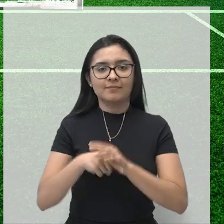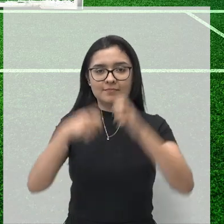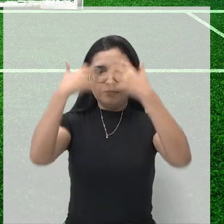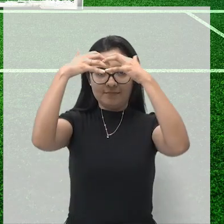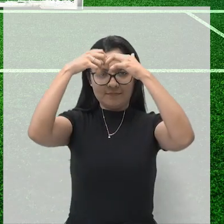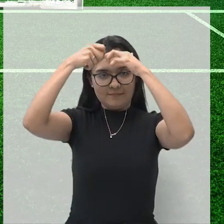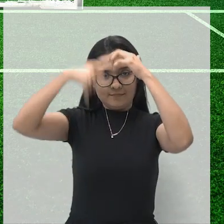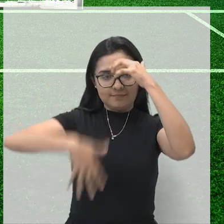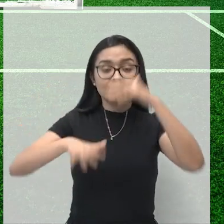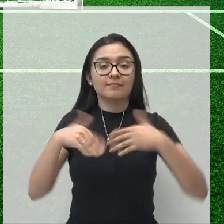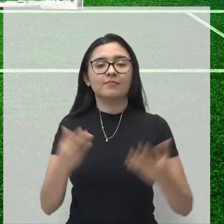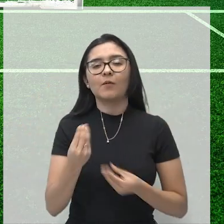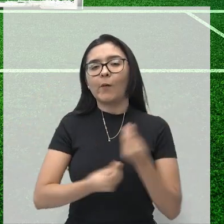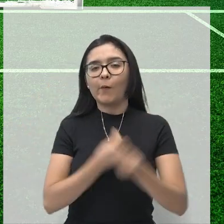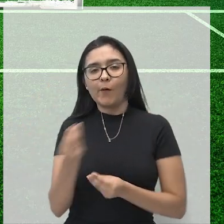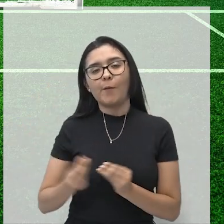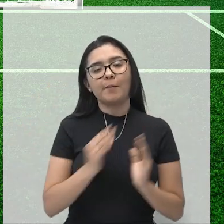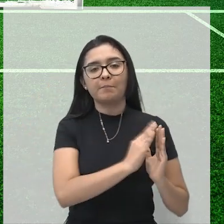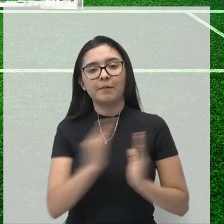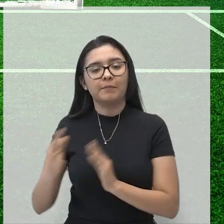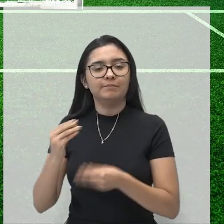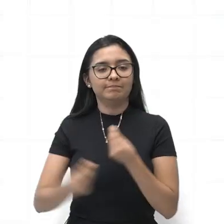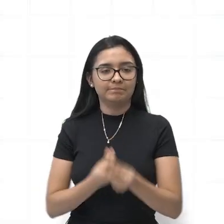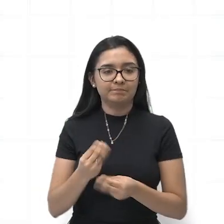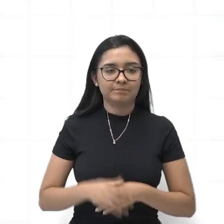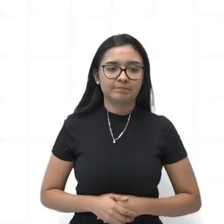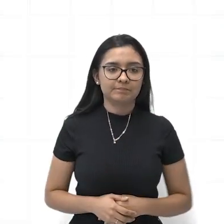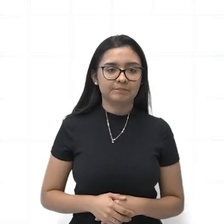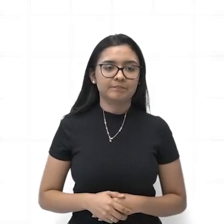aí como é que é essa partida de futebol.